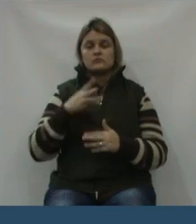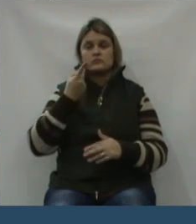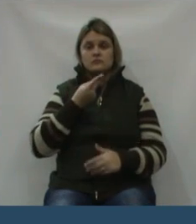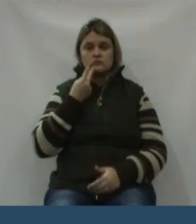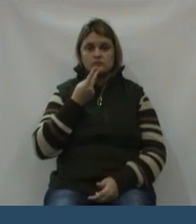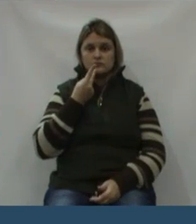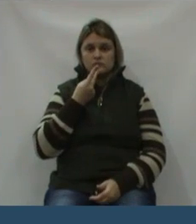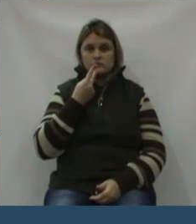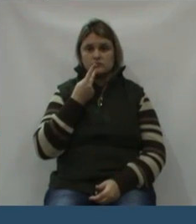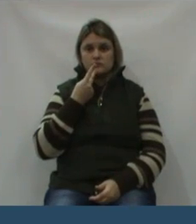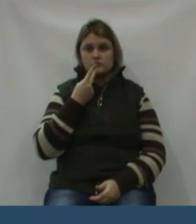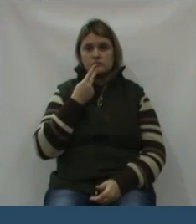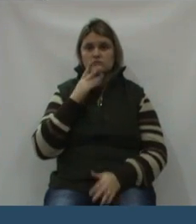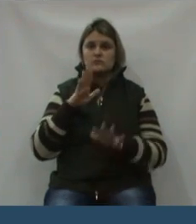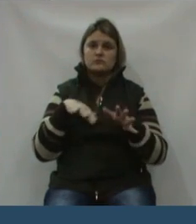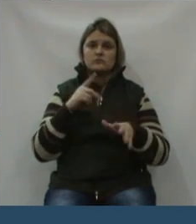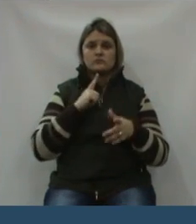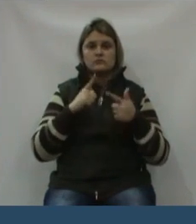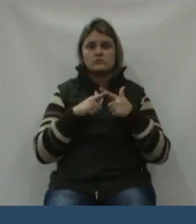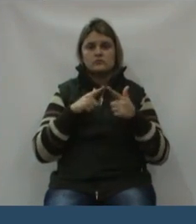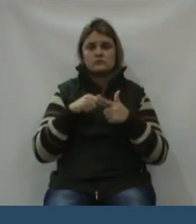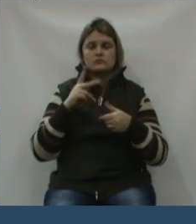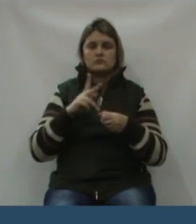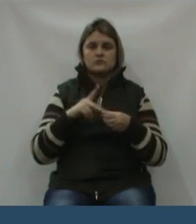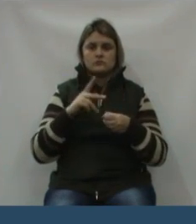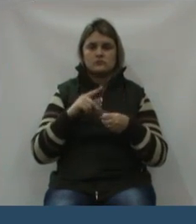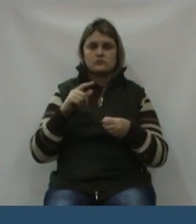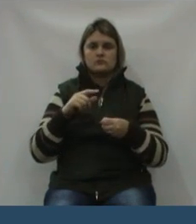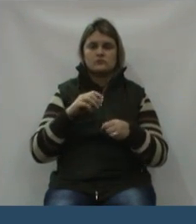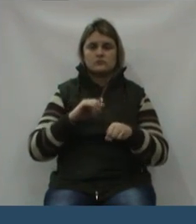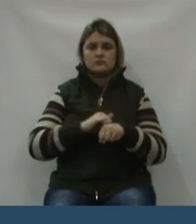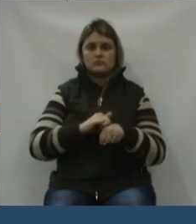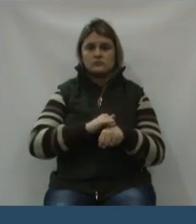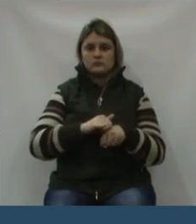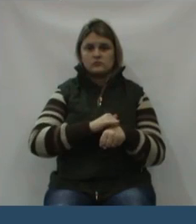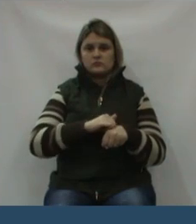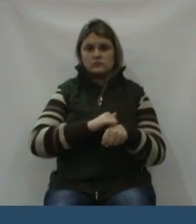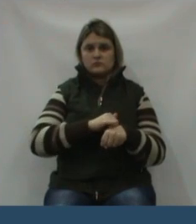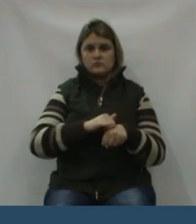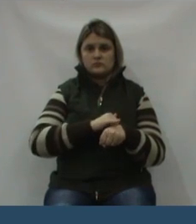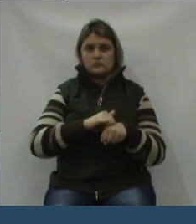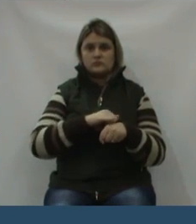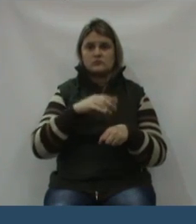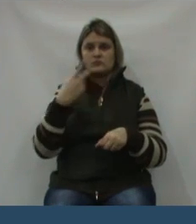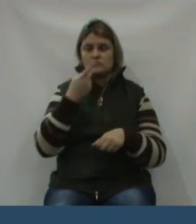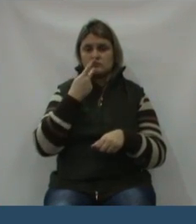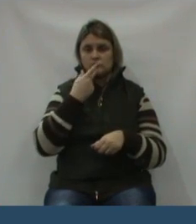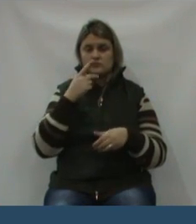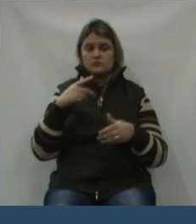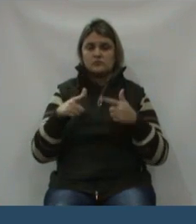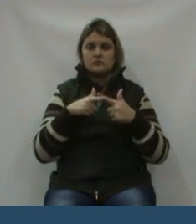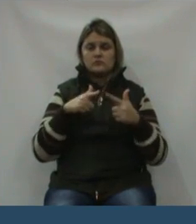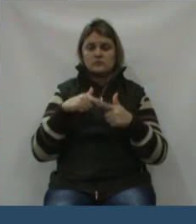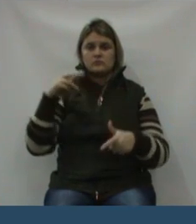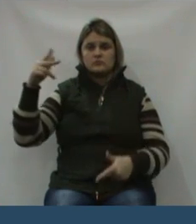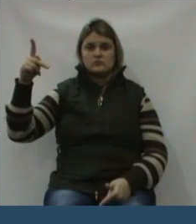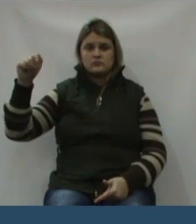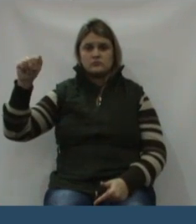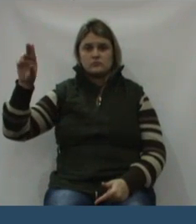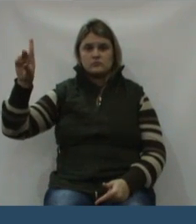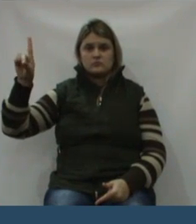cita toda essa situação da Petrobras, a Lava Jato, que o próprio Paulo Roberto Costa, que foi